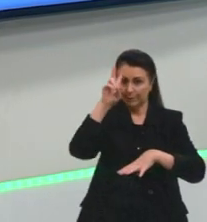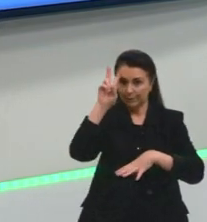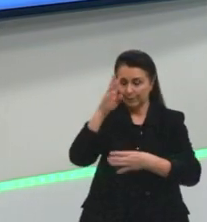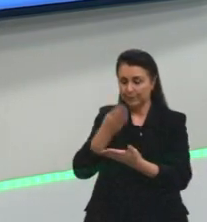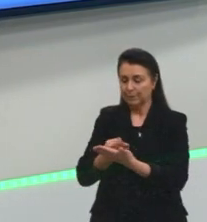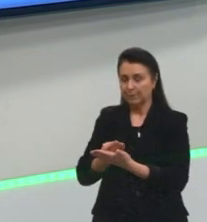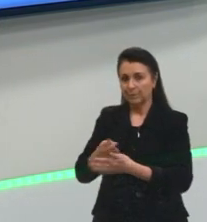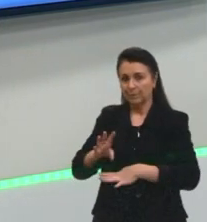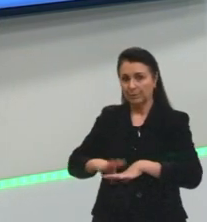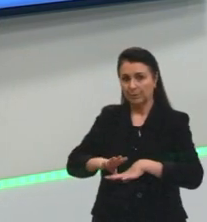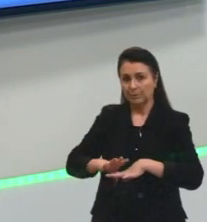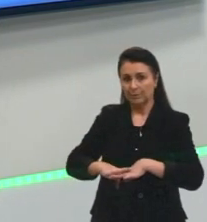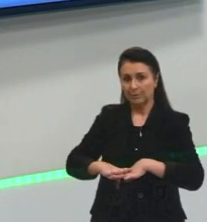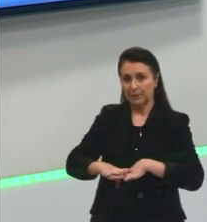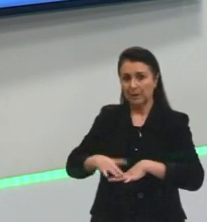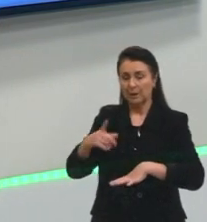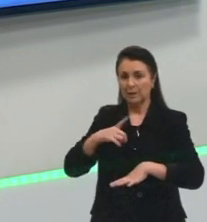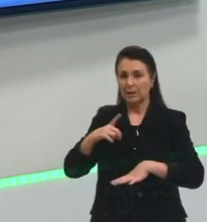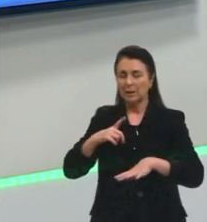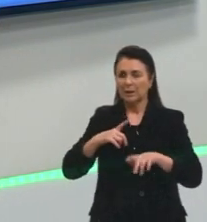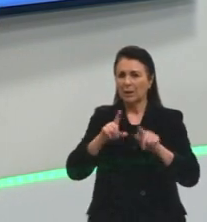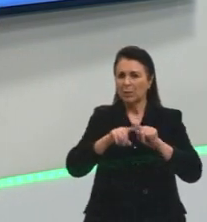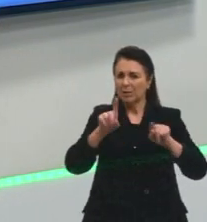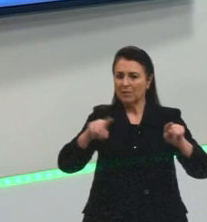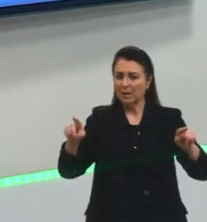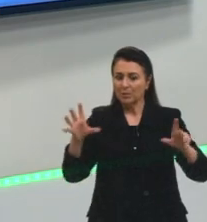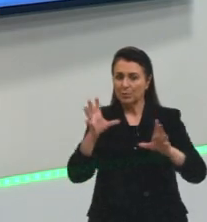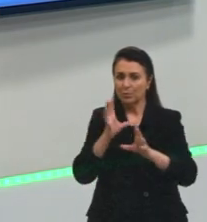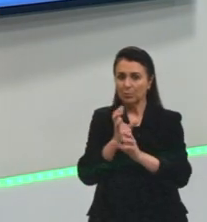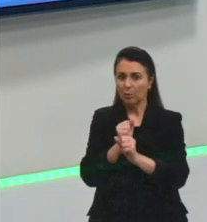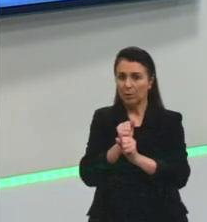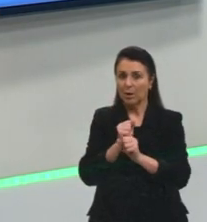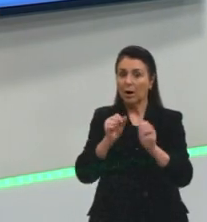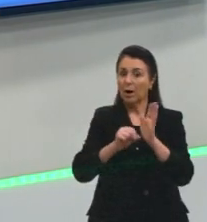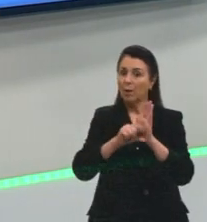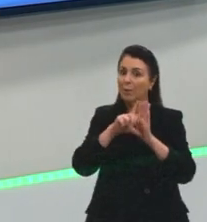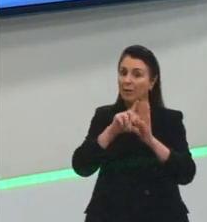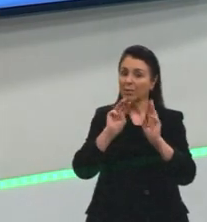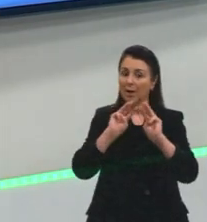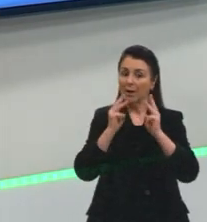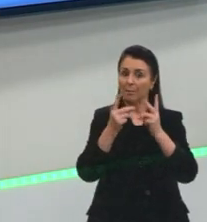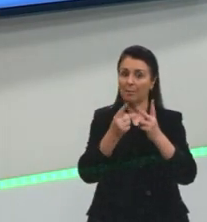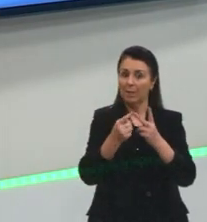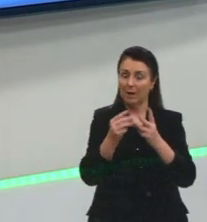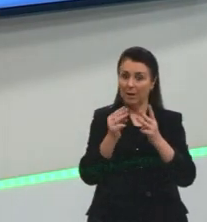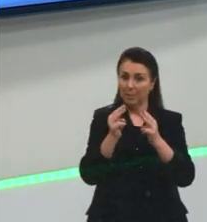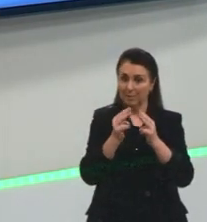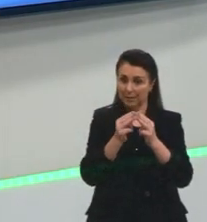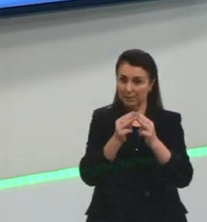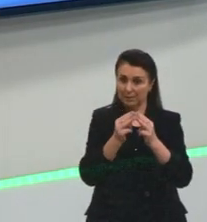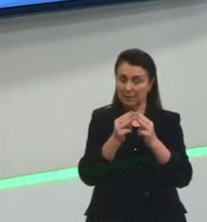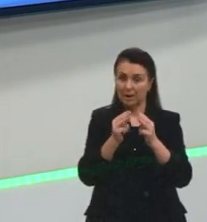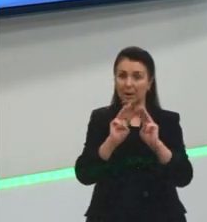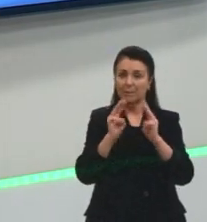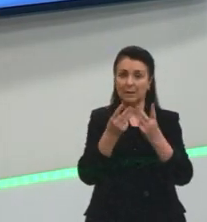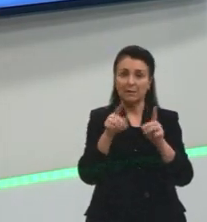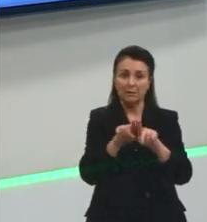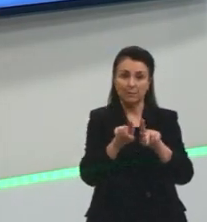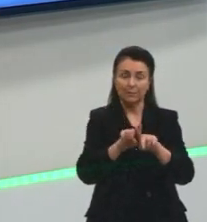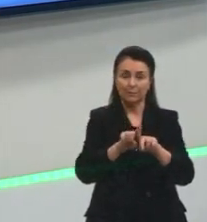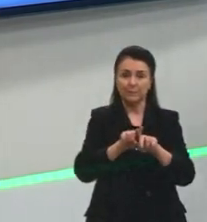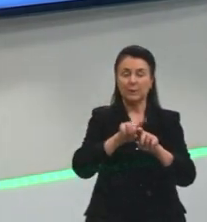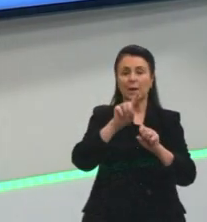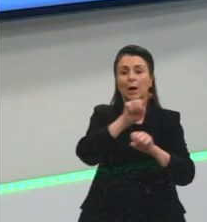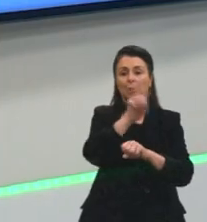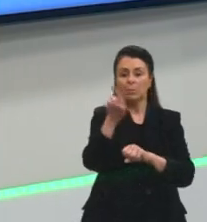aulas de matemática se eu tomar tando na variável Eu tenho um somatório eu vou aumentar minha massa tá então a massa atômica e uma propriedade